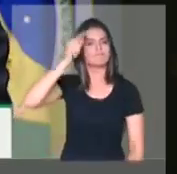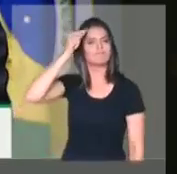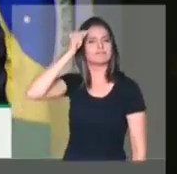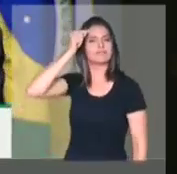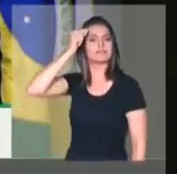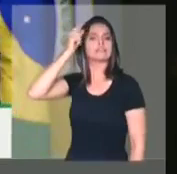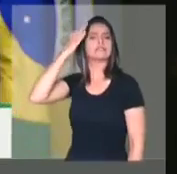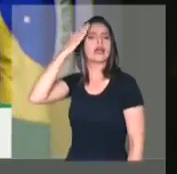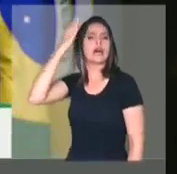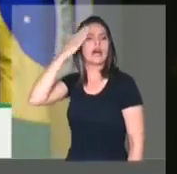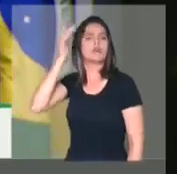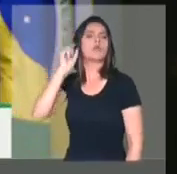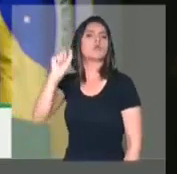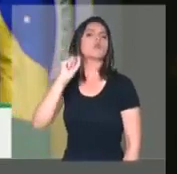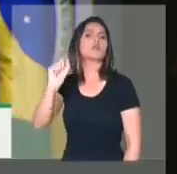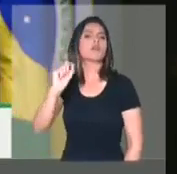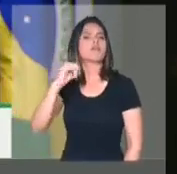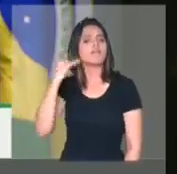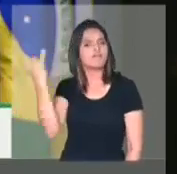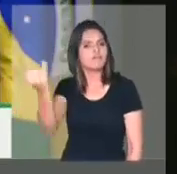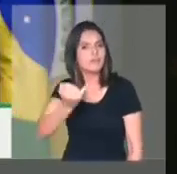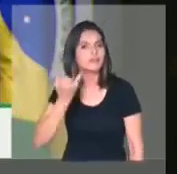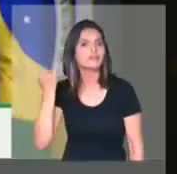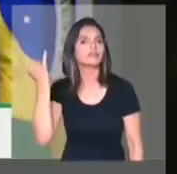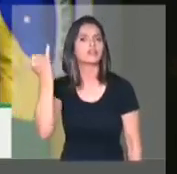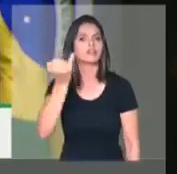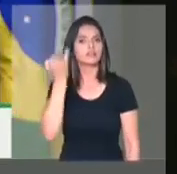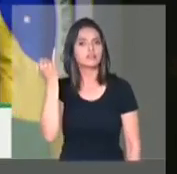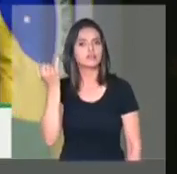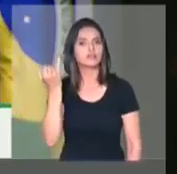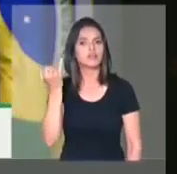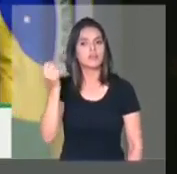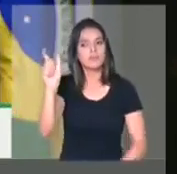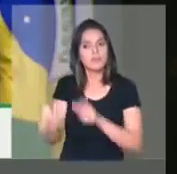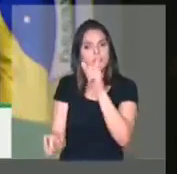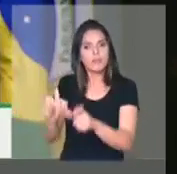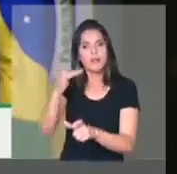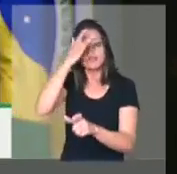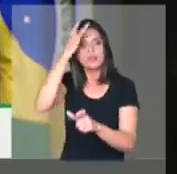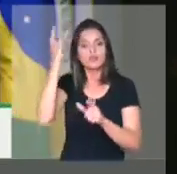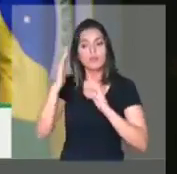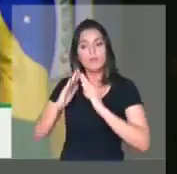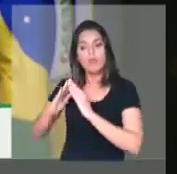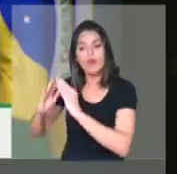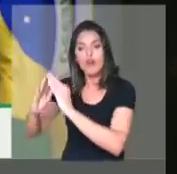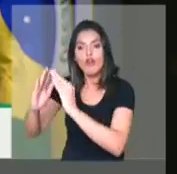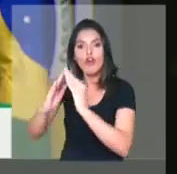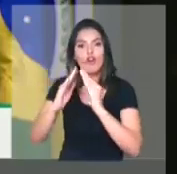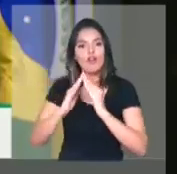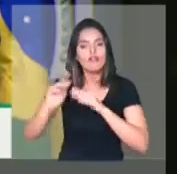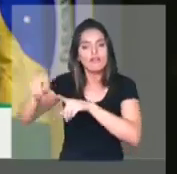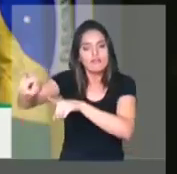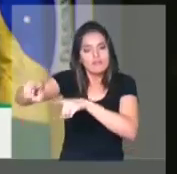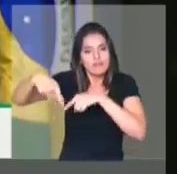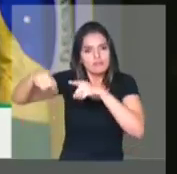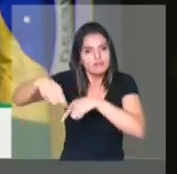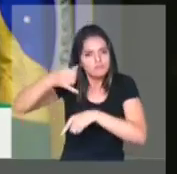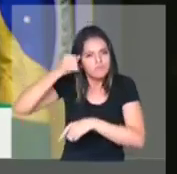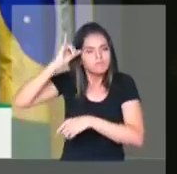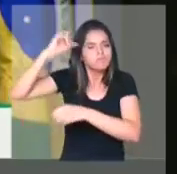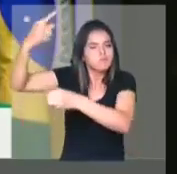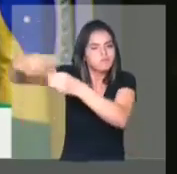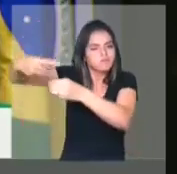e sabemos o quanto é importante ao homem do campo e geralmente ao homem mais